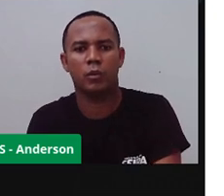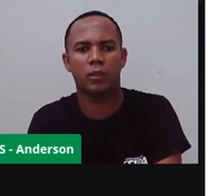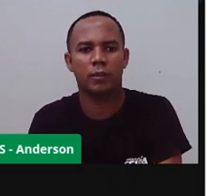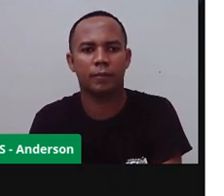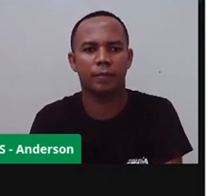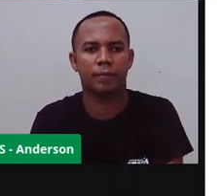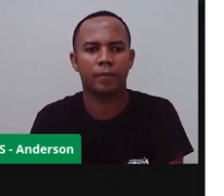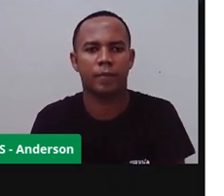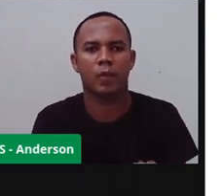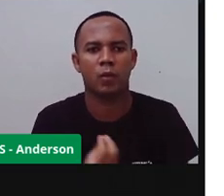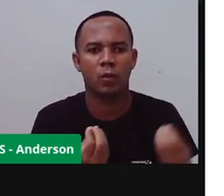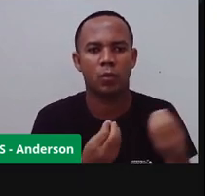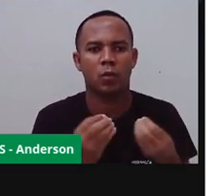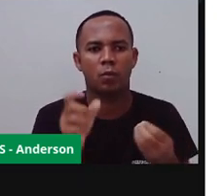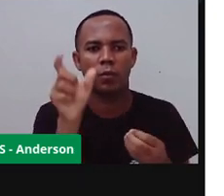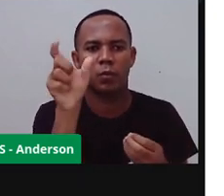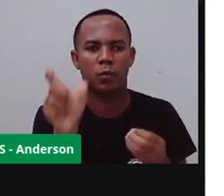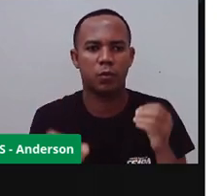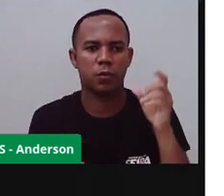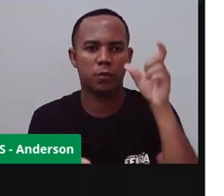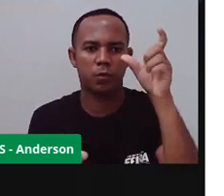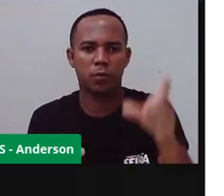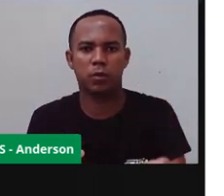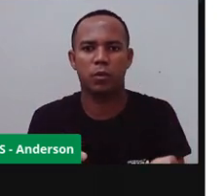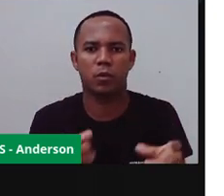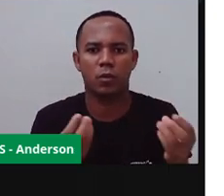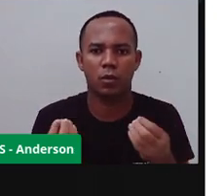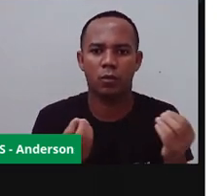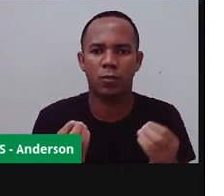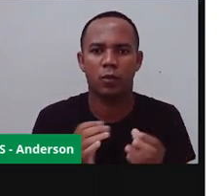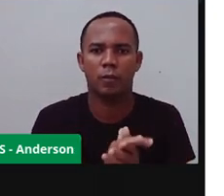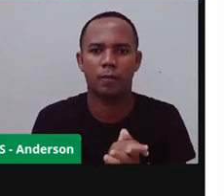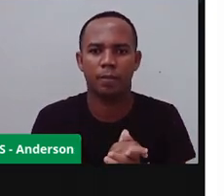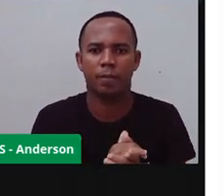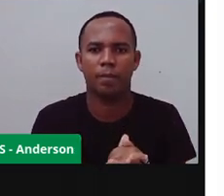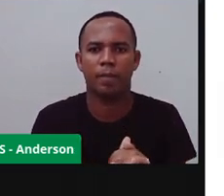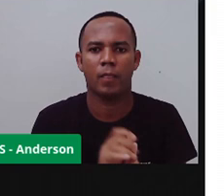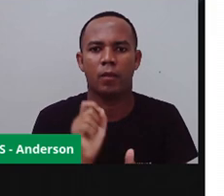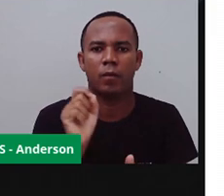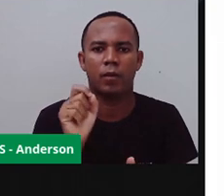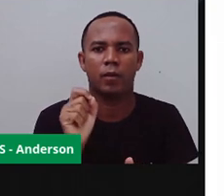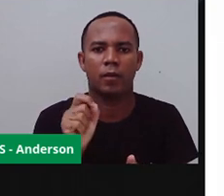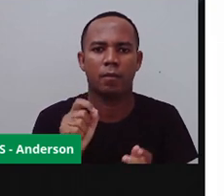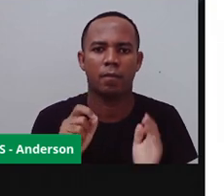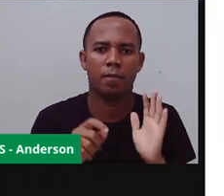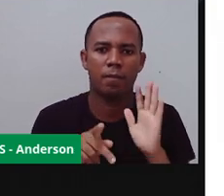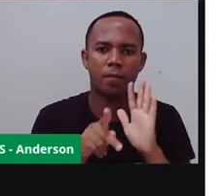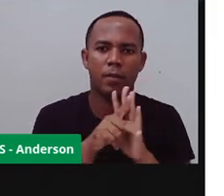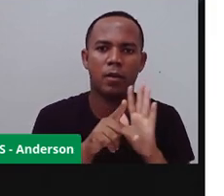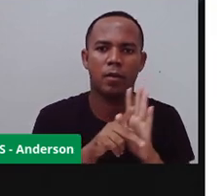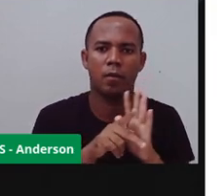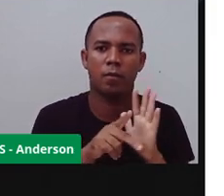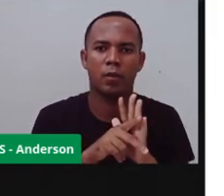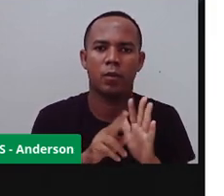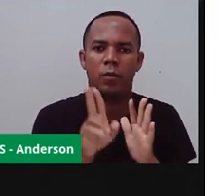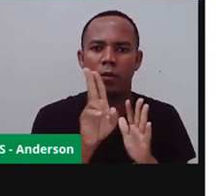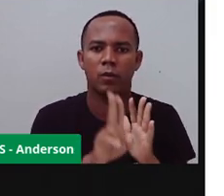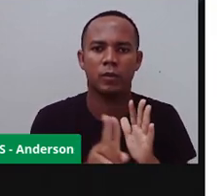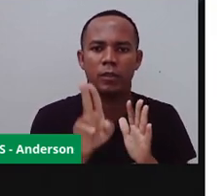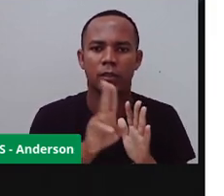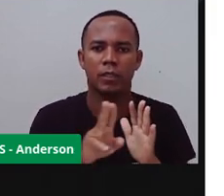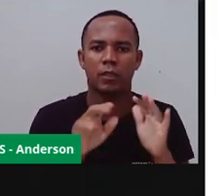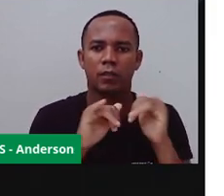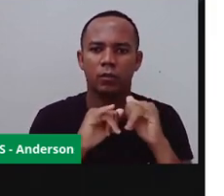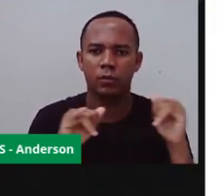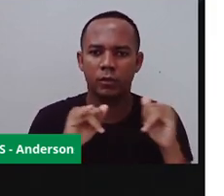Bom, as características de uma charge, né? Ela retrata a atualidade, é usada em uma notícia